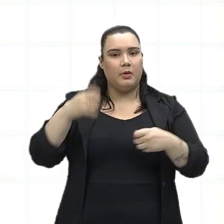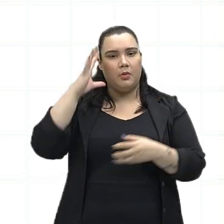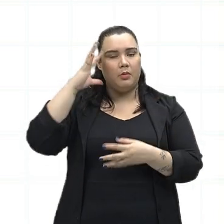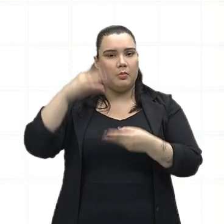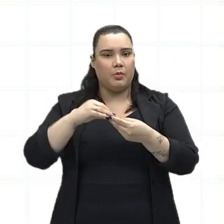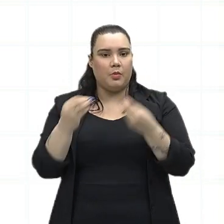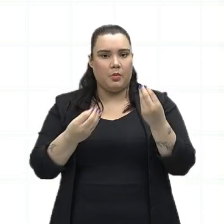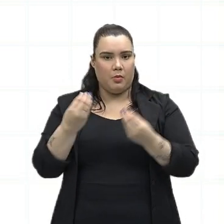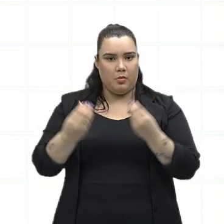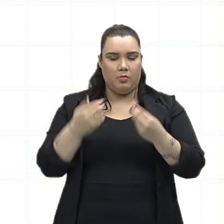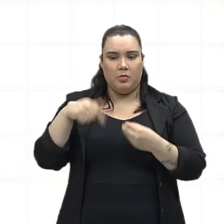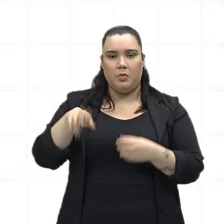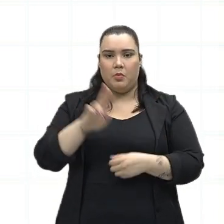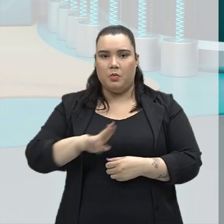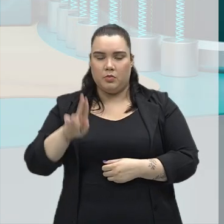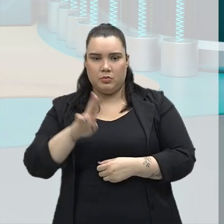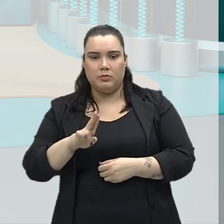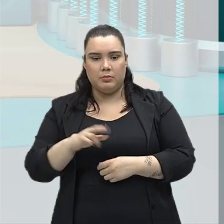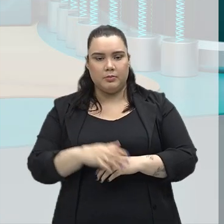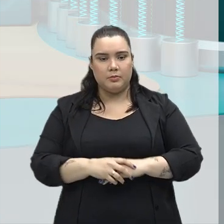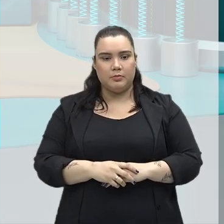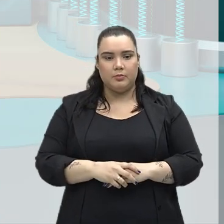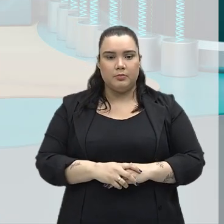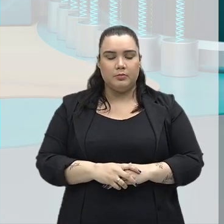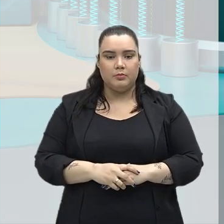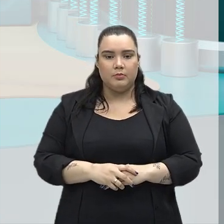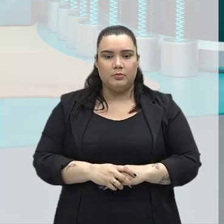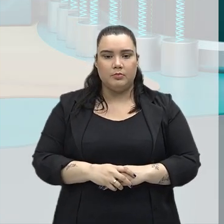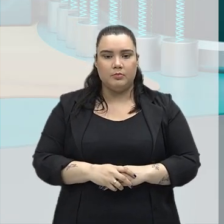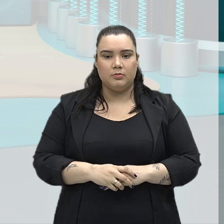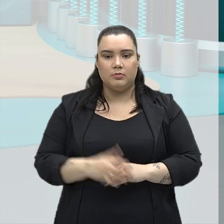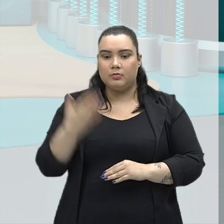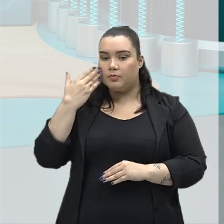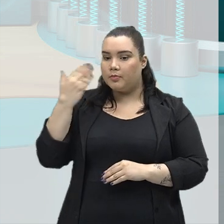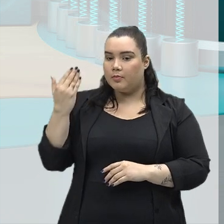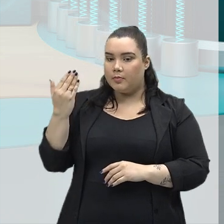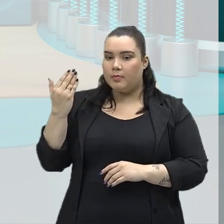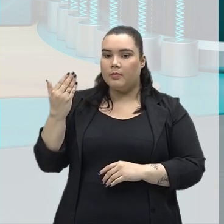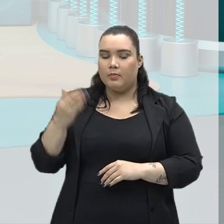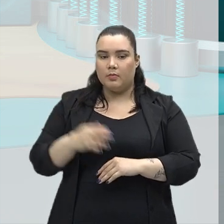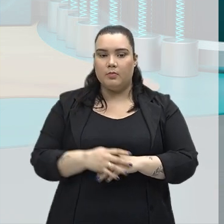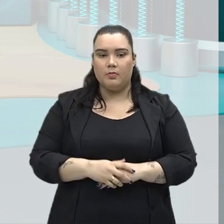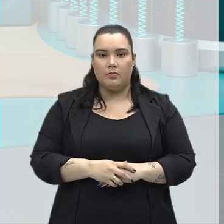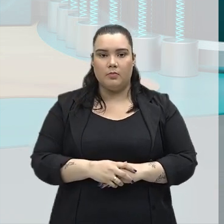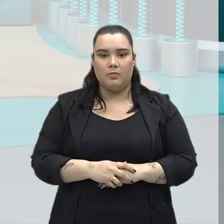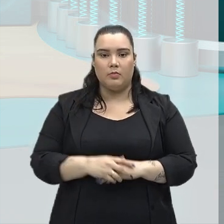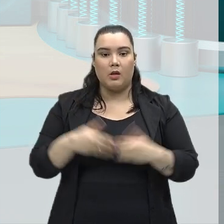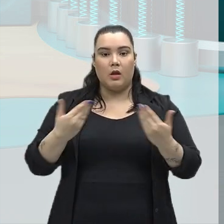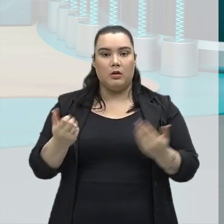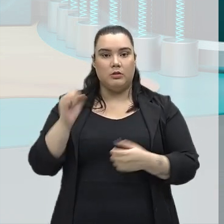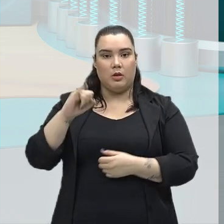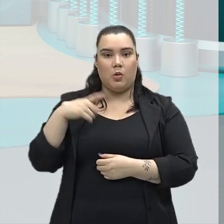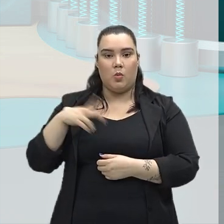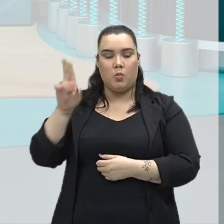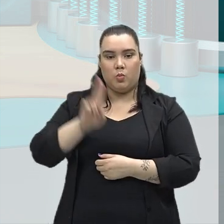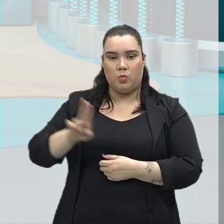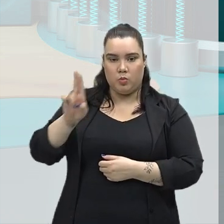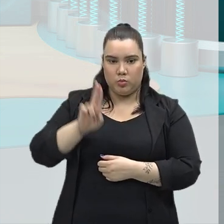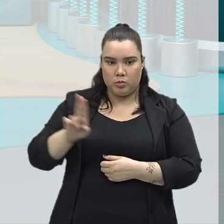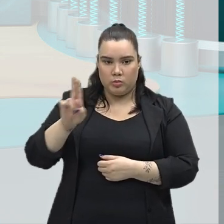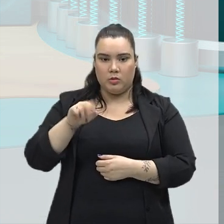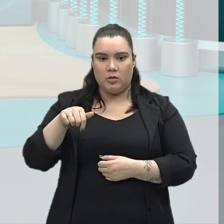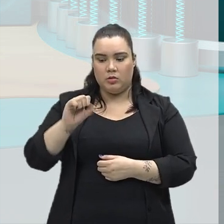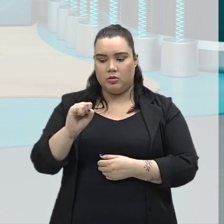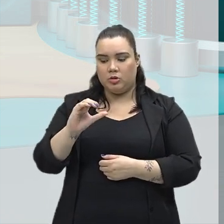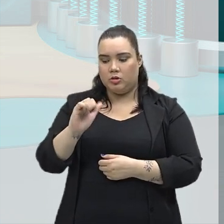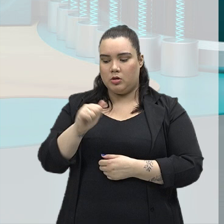que ela funciona. Vamos lá. Então, quando você estiver utilizando o scanning,